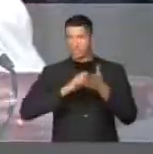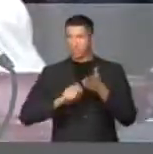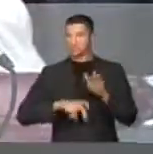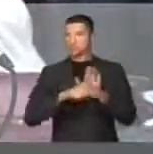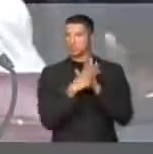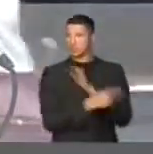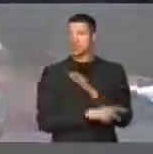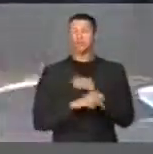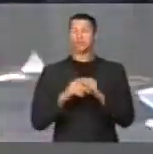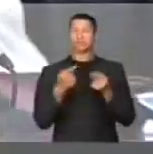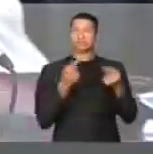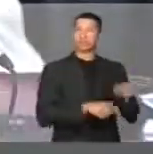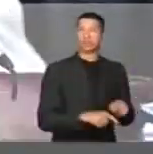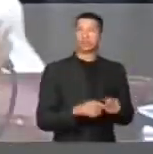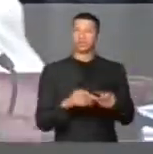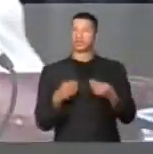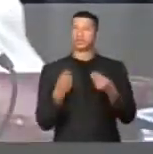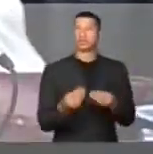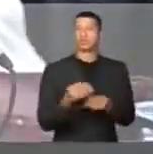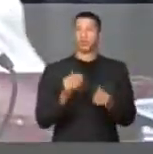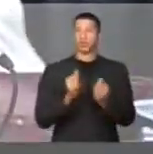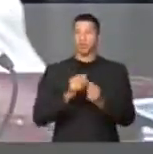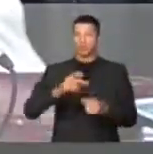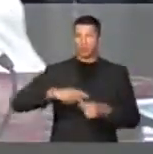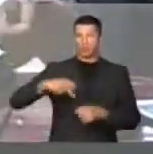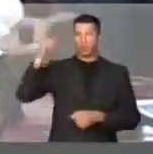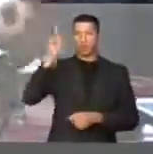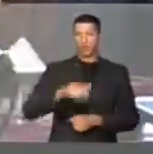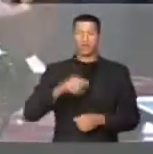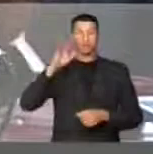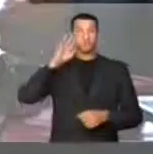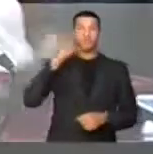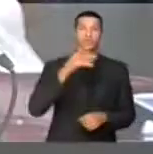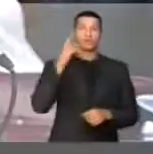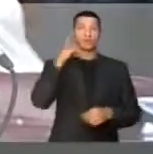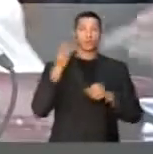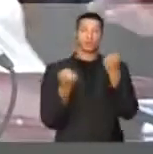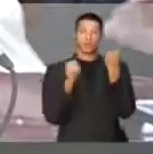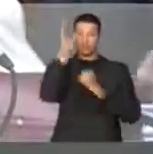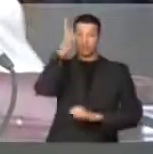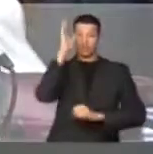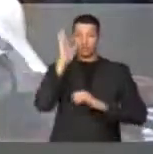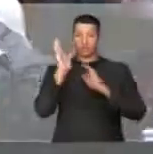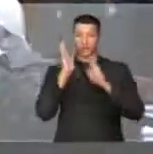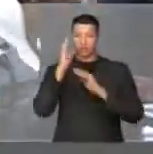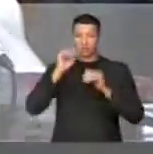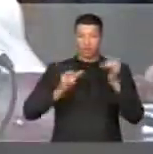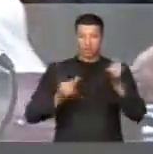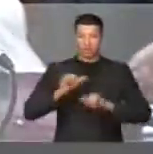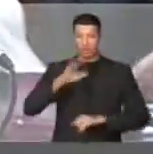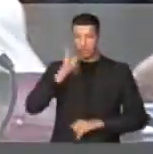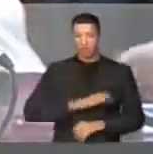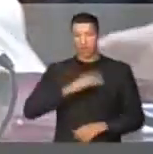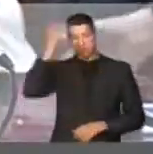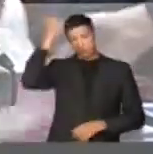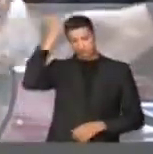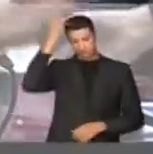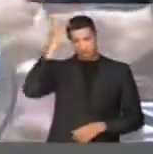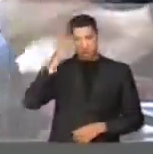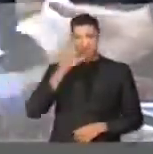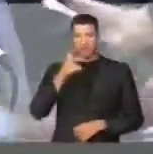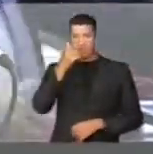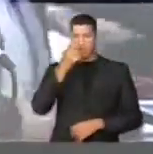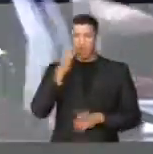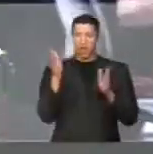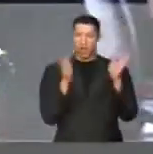acordo. O contrato de nafta com a Petrobras é decisivo para a indústria química nacional. E é um absurdo que certos